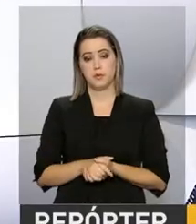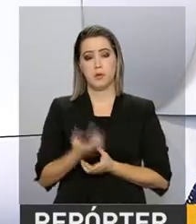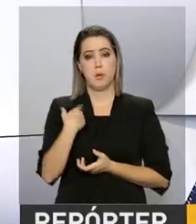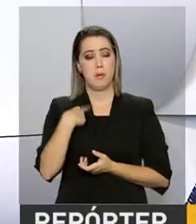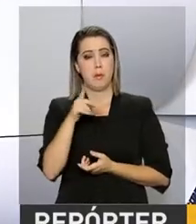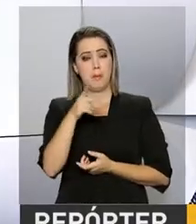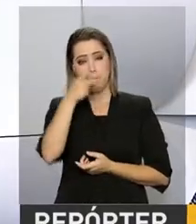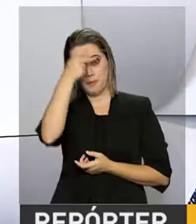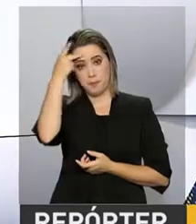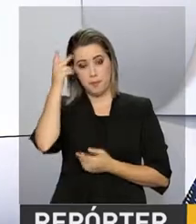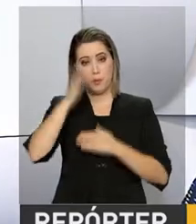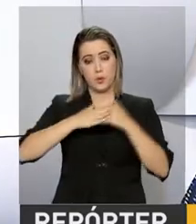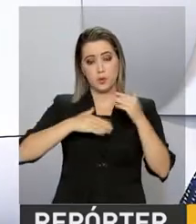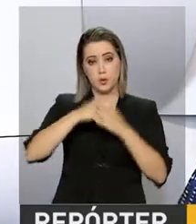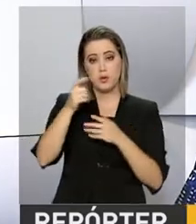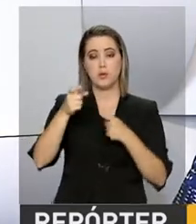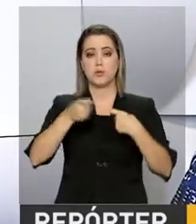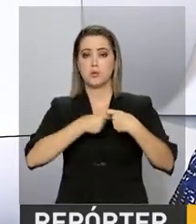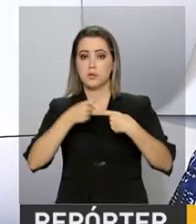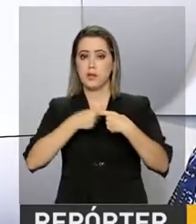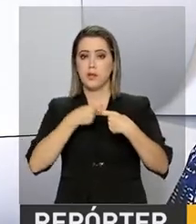pessoa sttrans